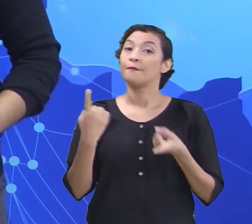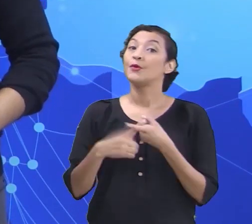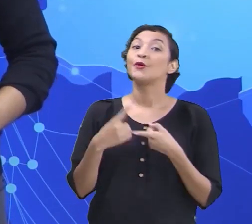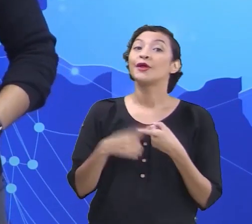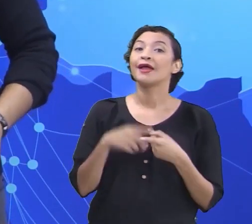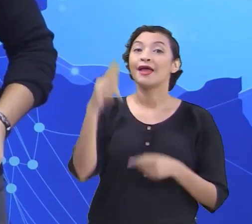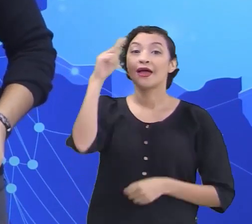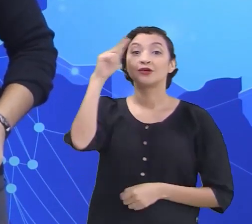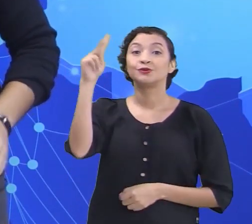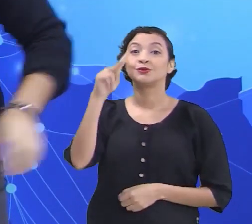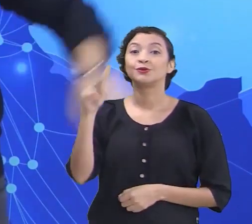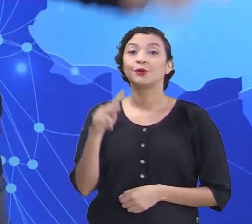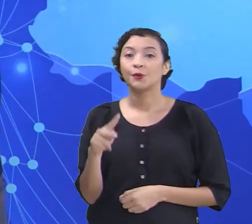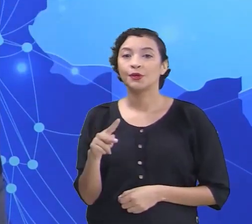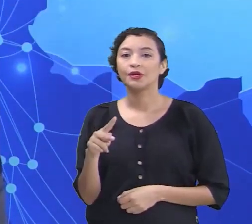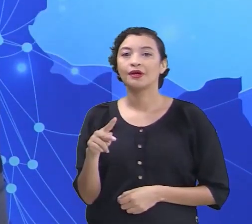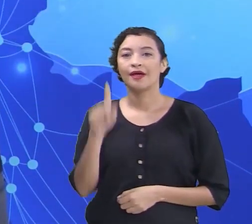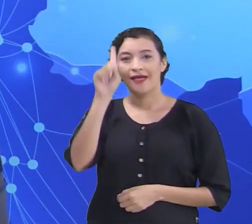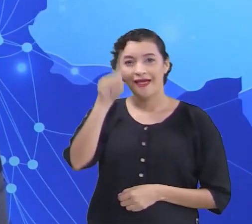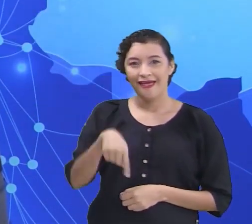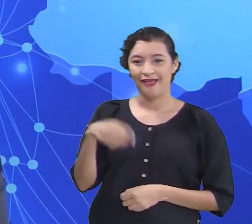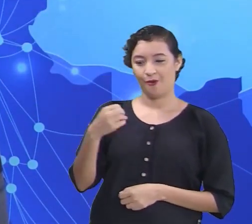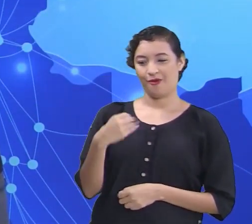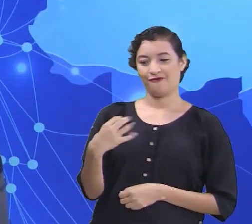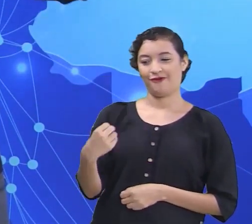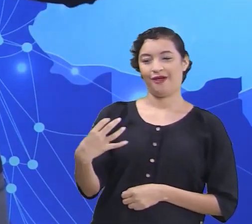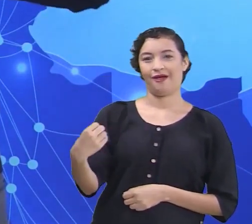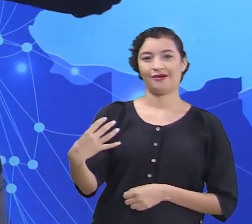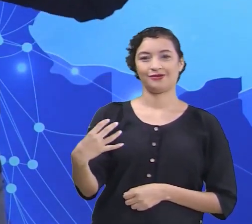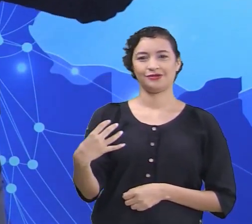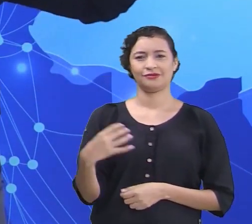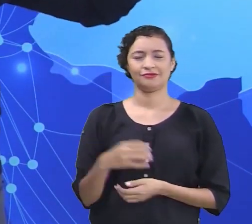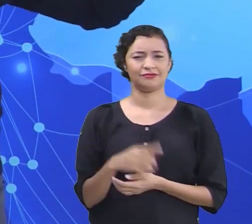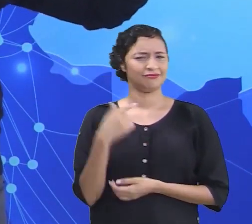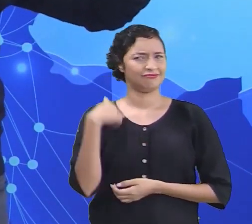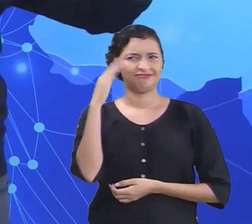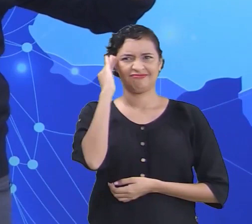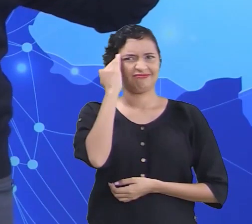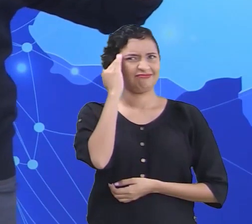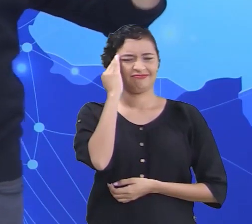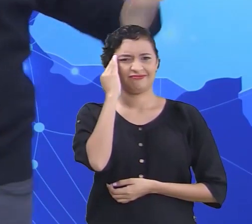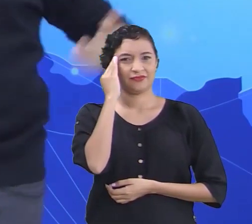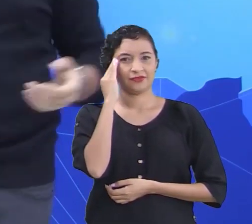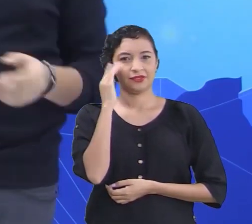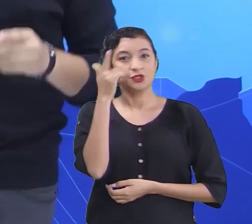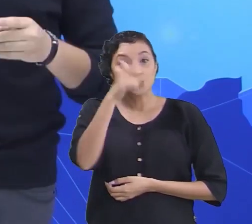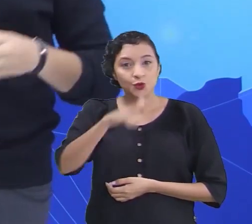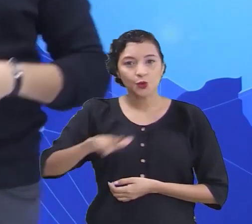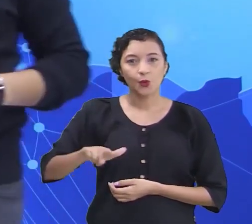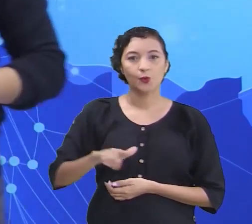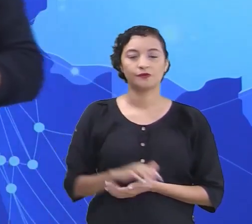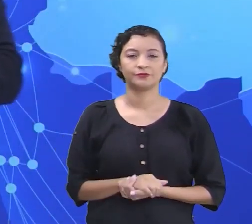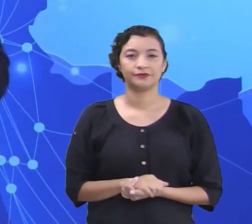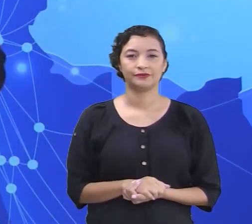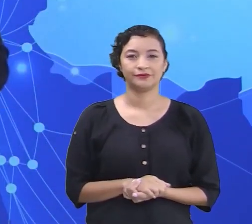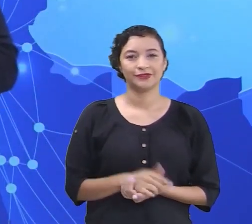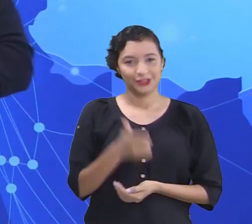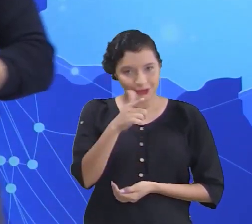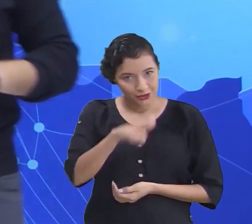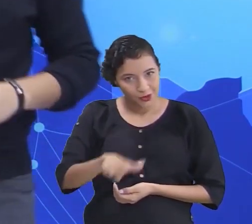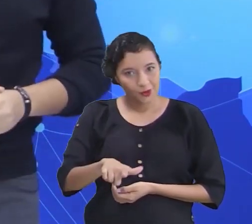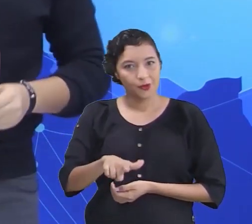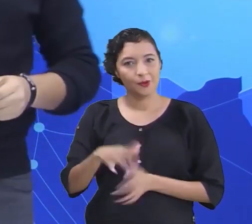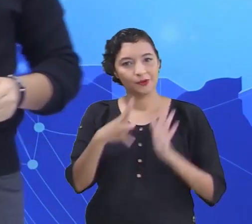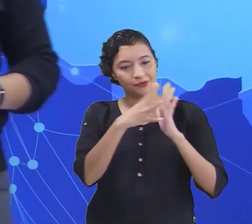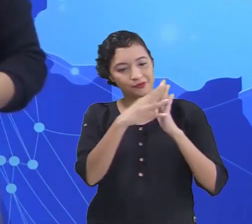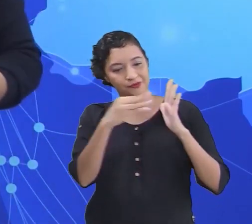história é uma viagem. Não entendi, quero fazer de novo. Então vamos fazer mais uma